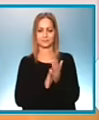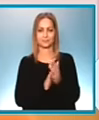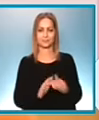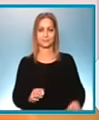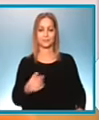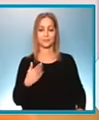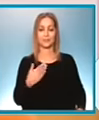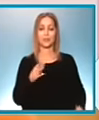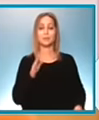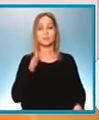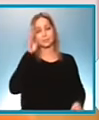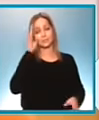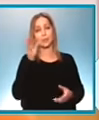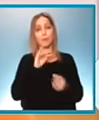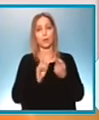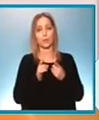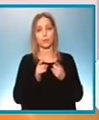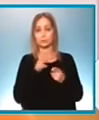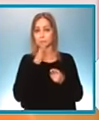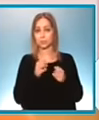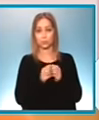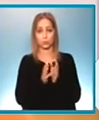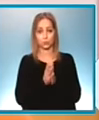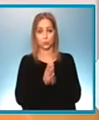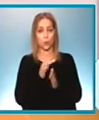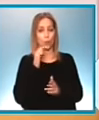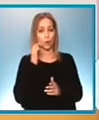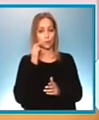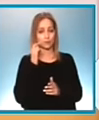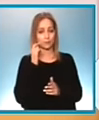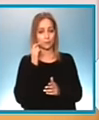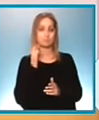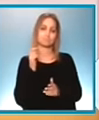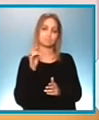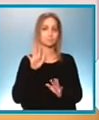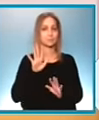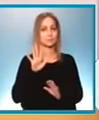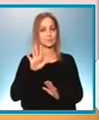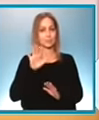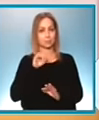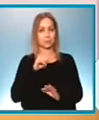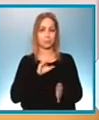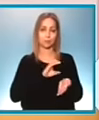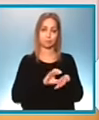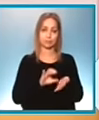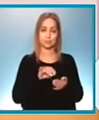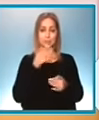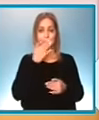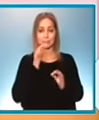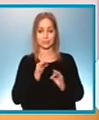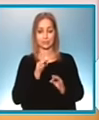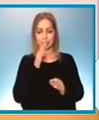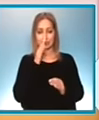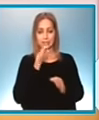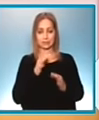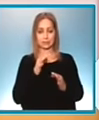Pronto. O que é que precisa saber mais? Está tudo dito. Quarta-feira é dia de 5 mil euros. Portanto, é o dia certo para, se nem sempre tem a hipótese de ligar